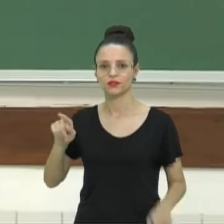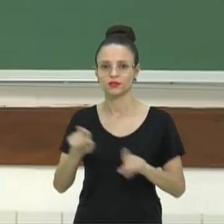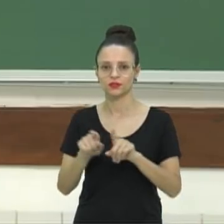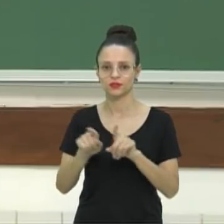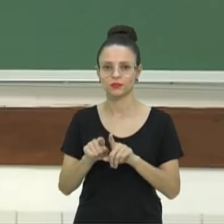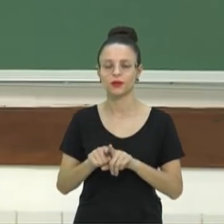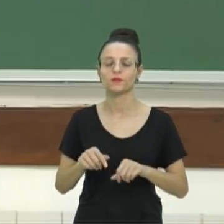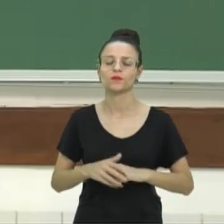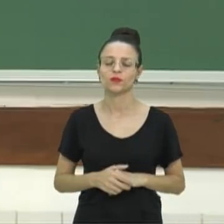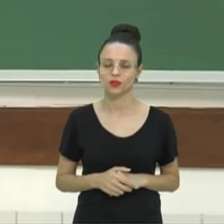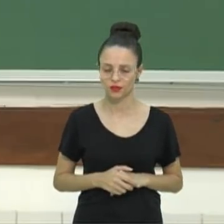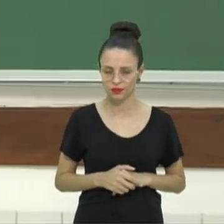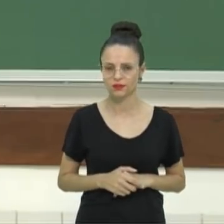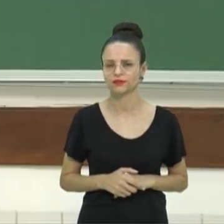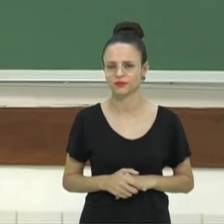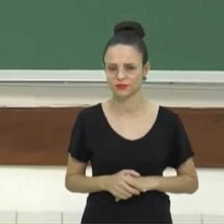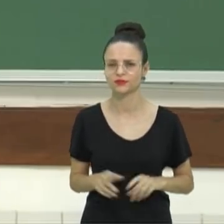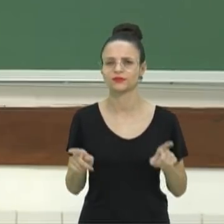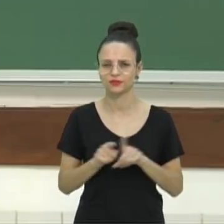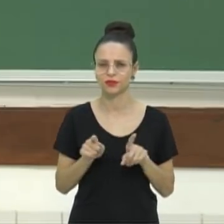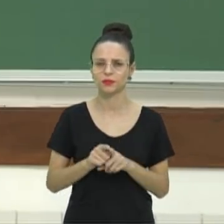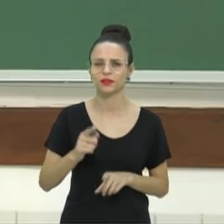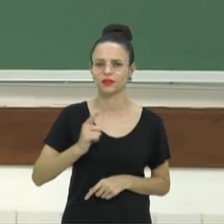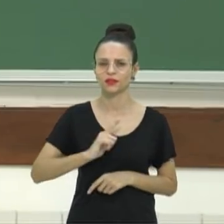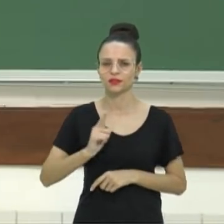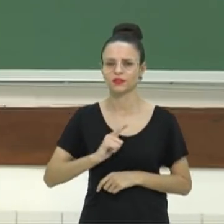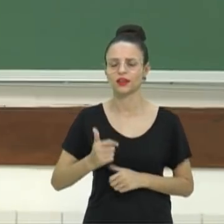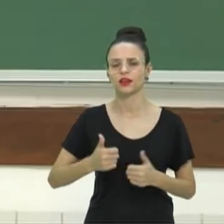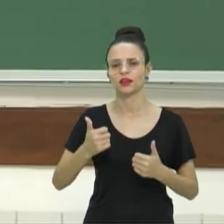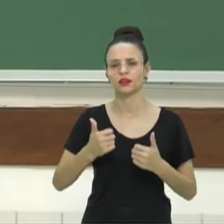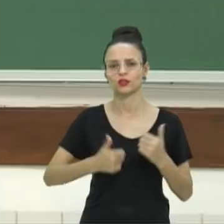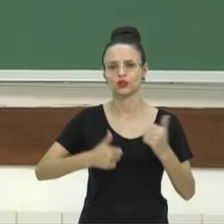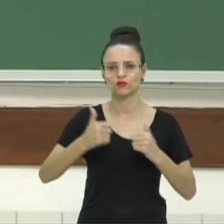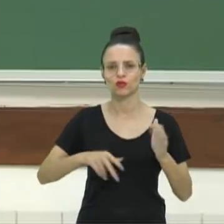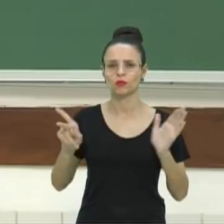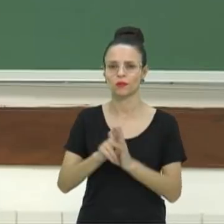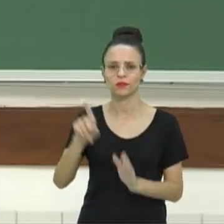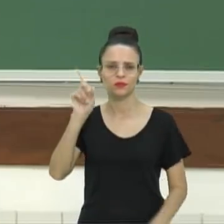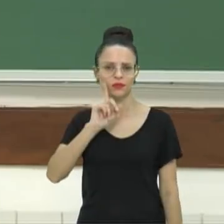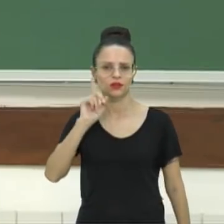é mais familiar. Também acontece tanto no futebol americano, acontece no